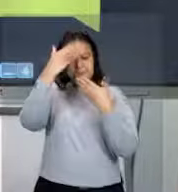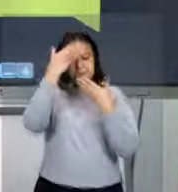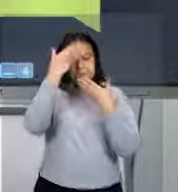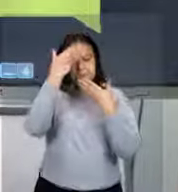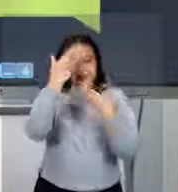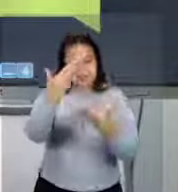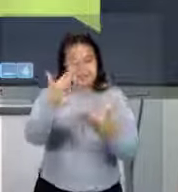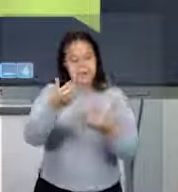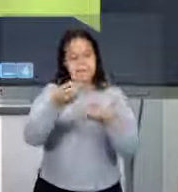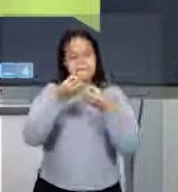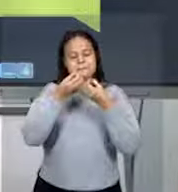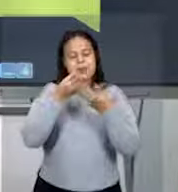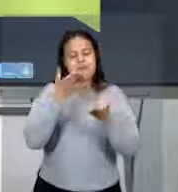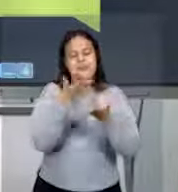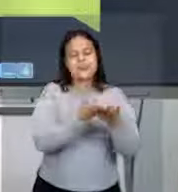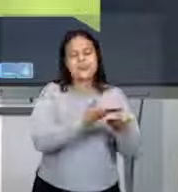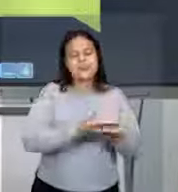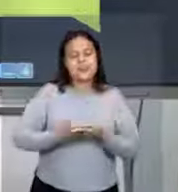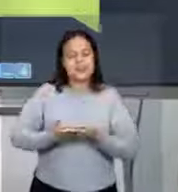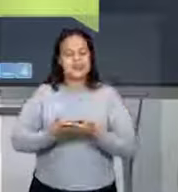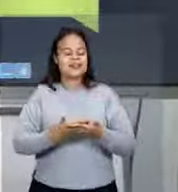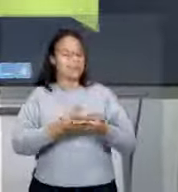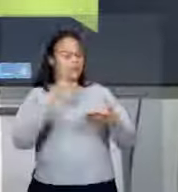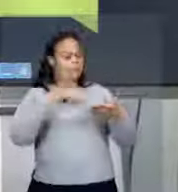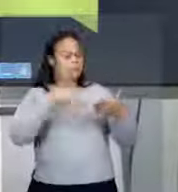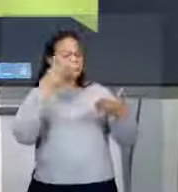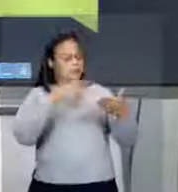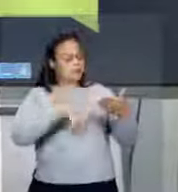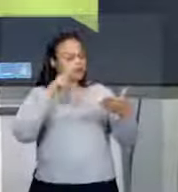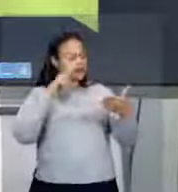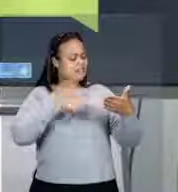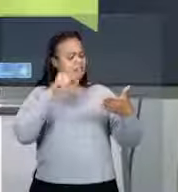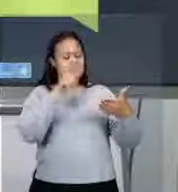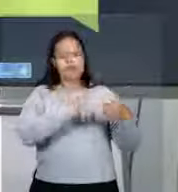Obrigada! Bons estudos! Releia, faça suas